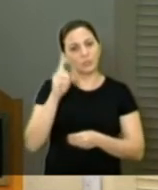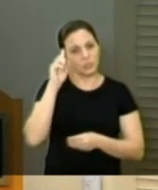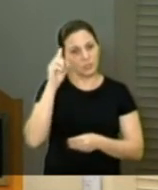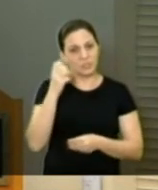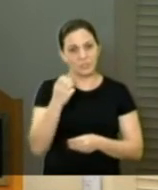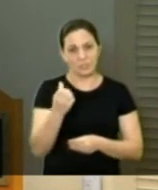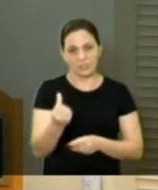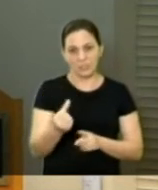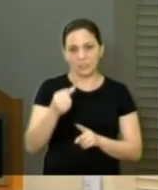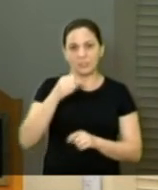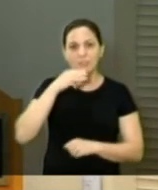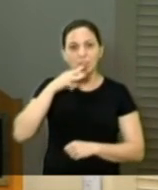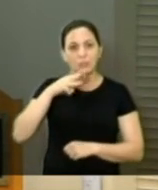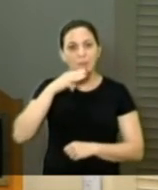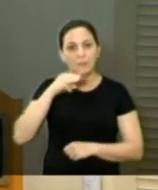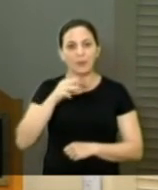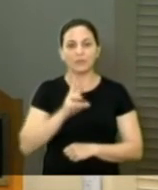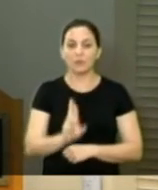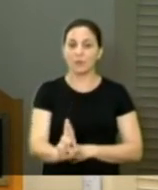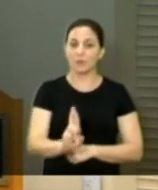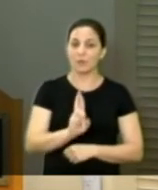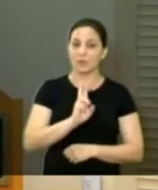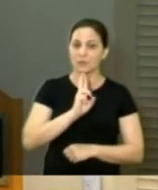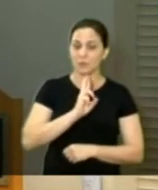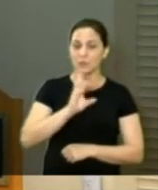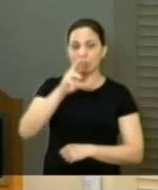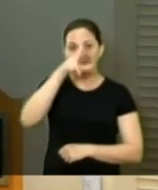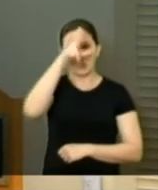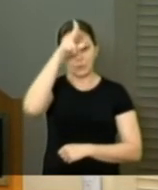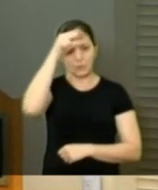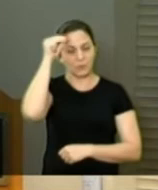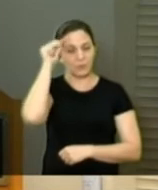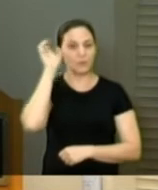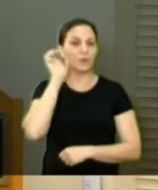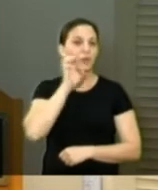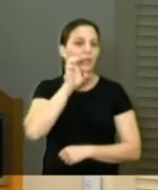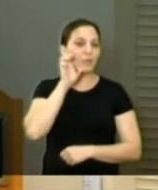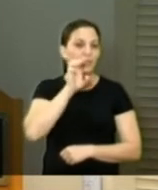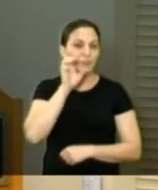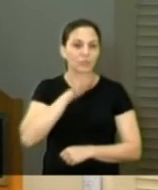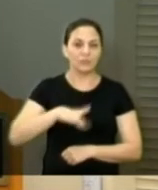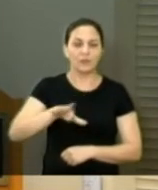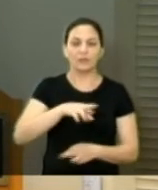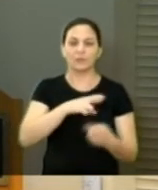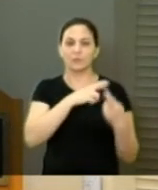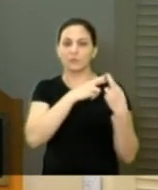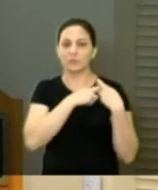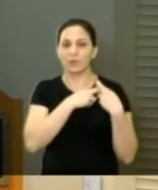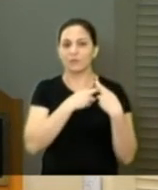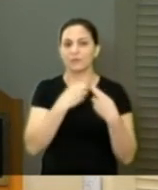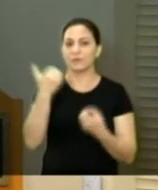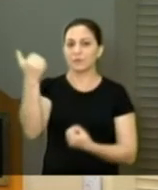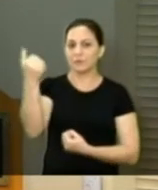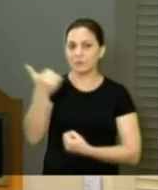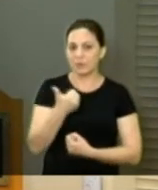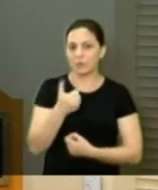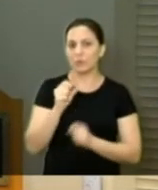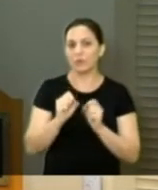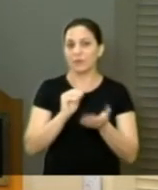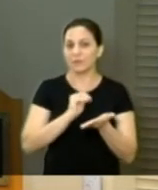março, uma resposta do prefeito Edinho Silva, através do setor competente, dizendo de que a